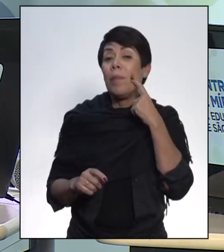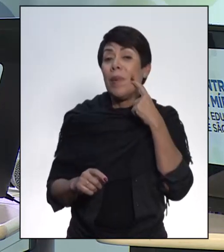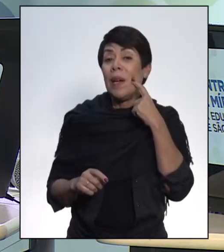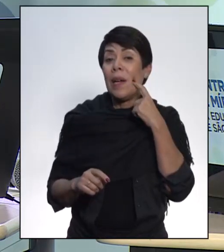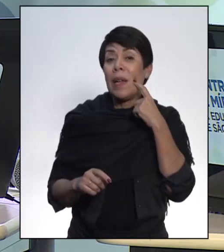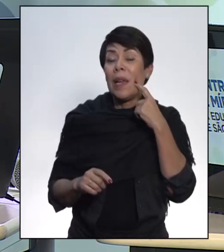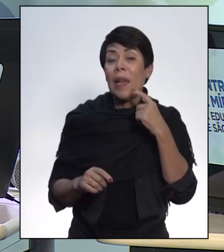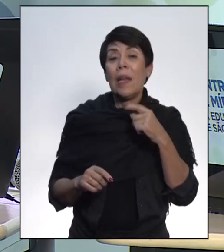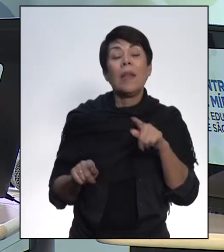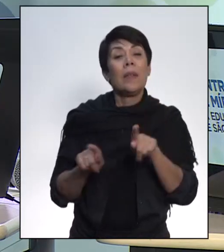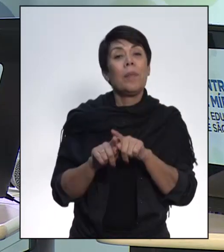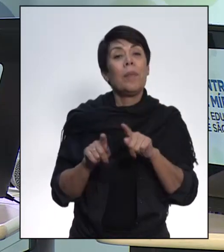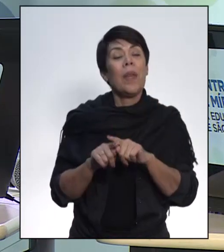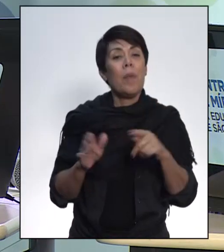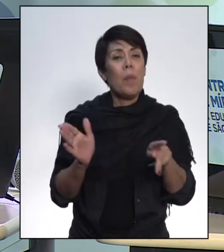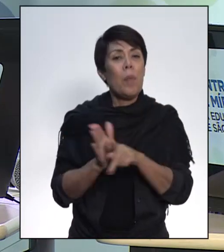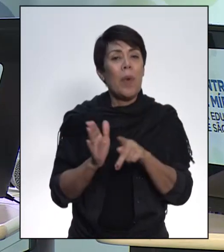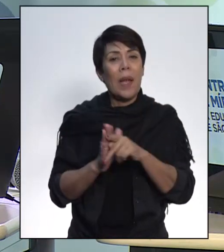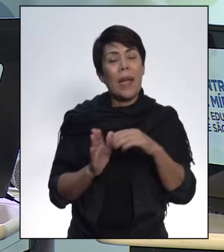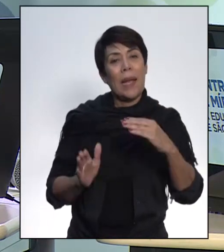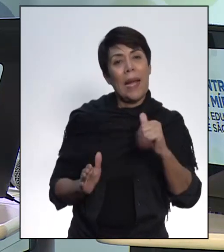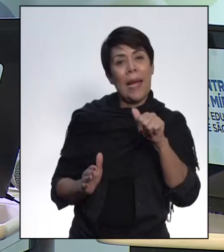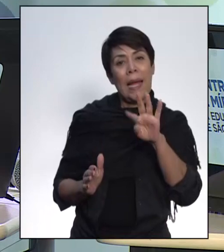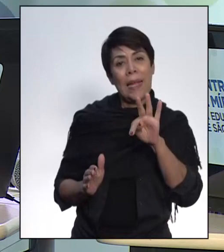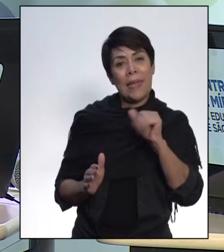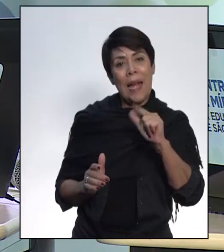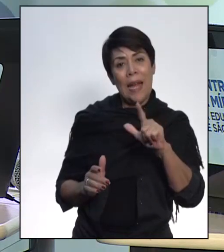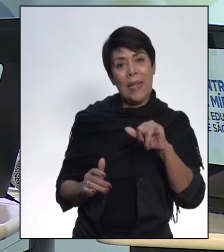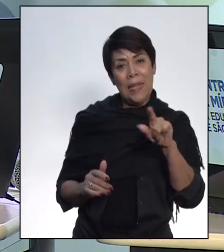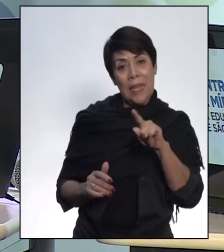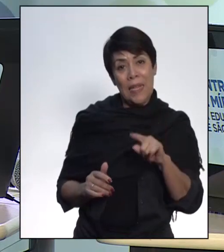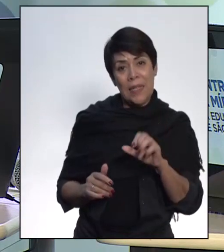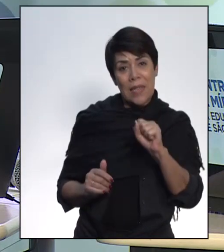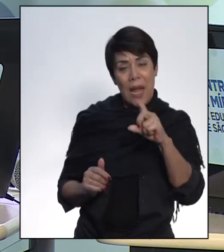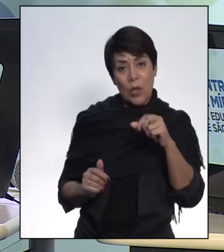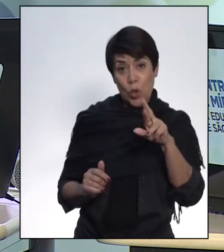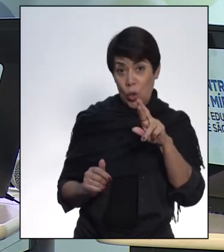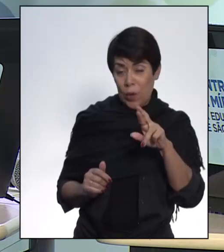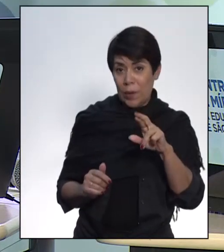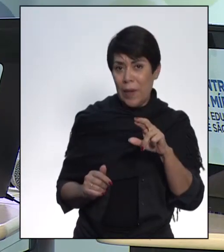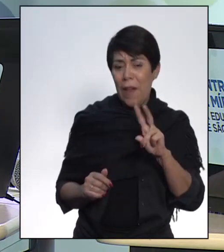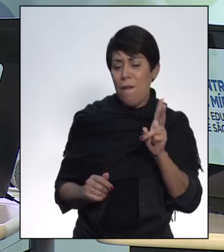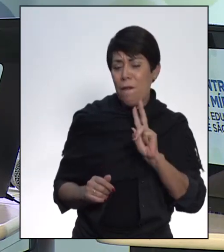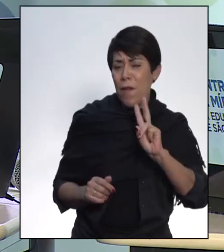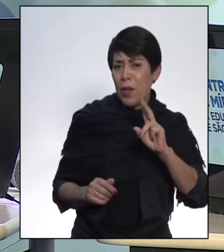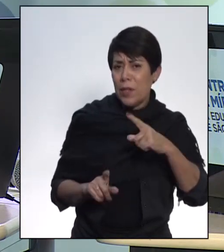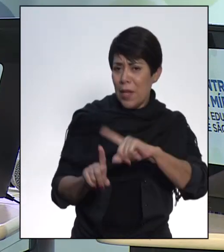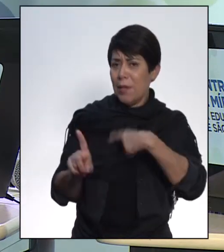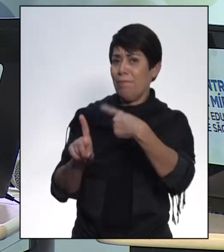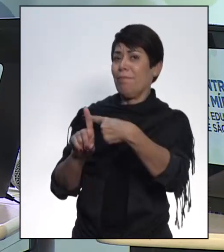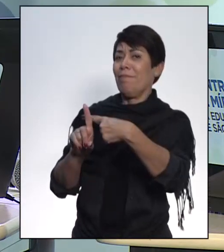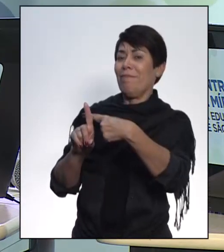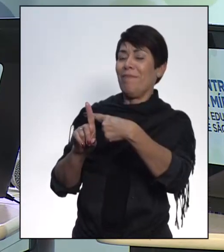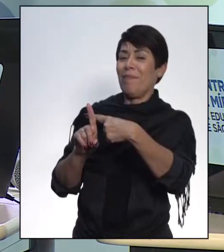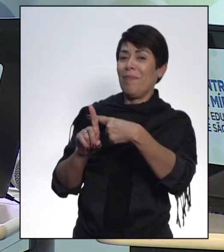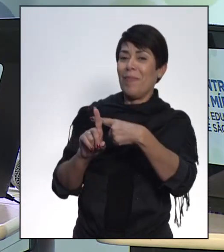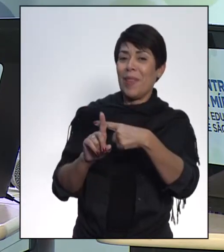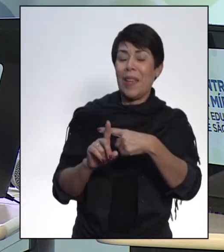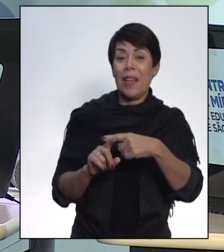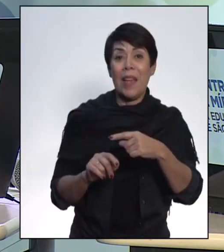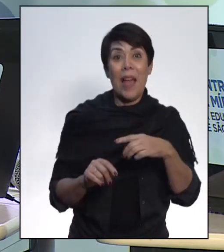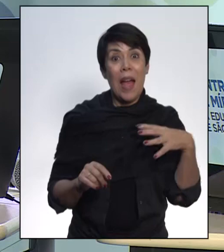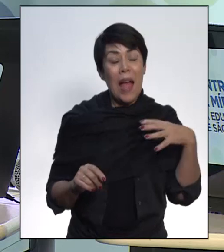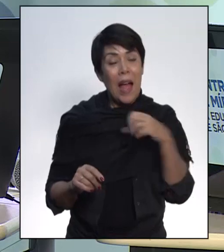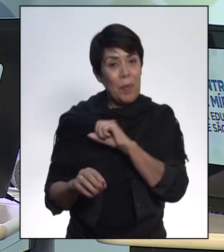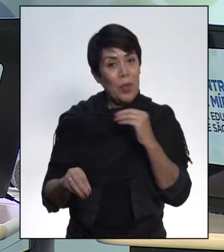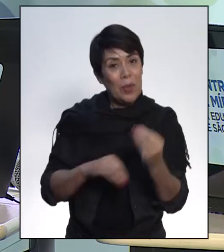um catalisador. Lembra o que o catalisador faz? Ele aumenta a velocidade da reação. Só que ele aumenta a velocidade da